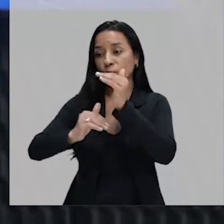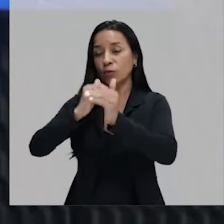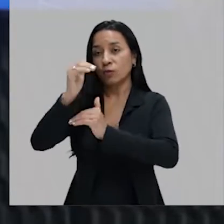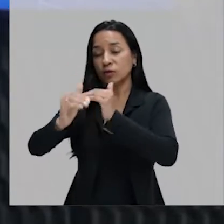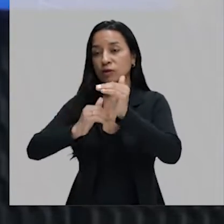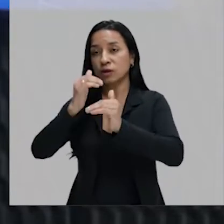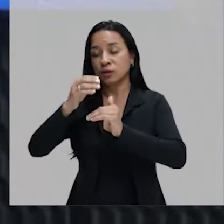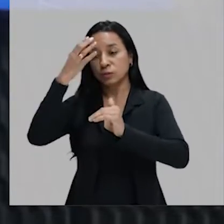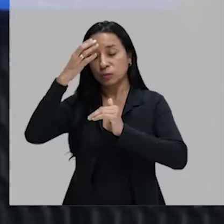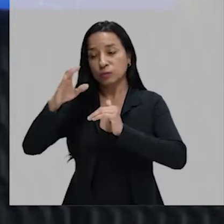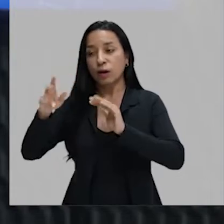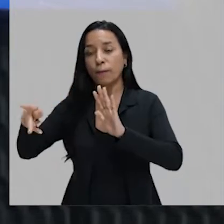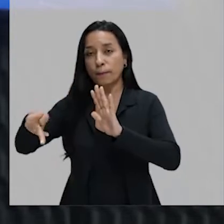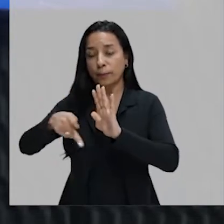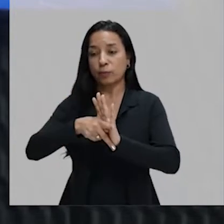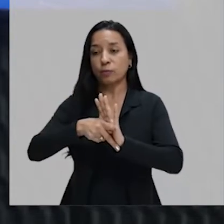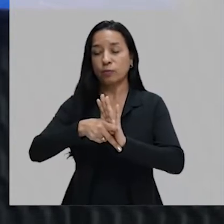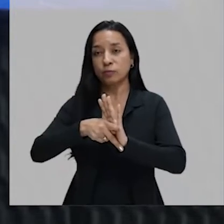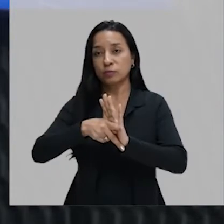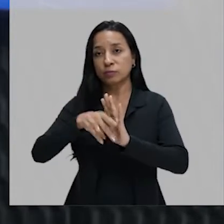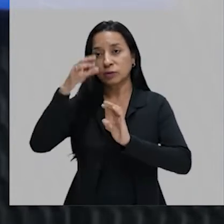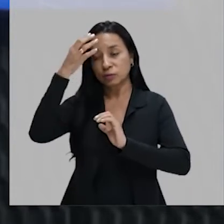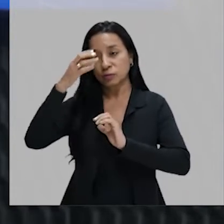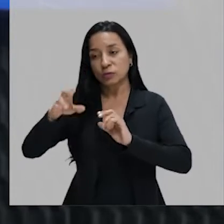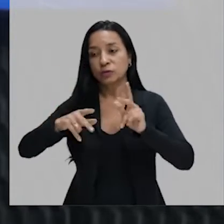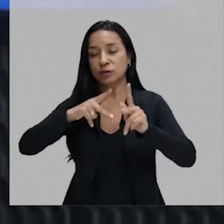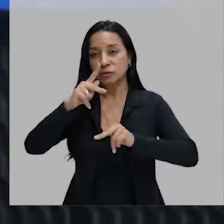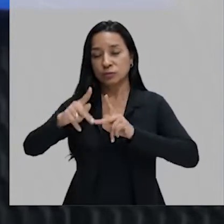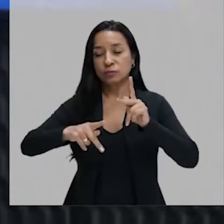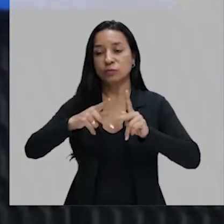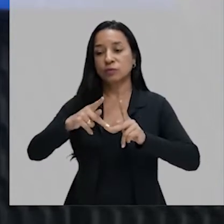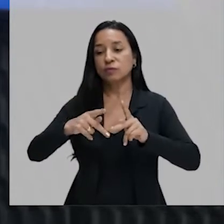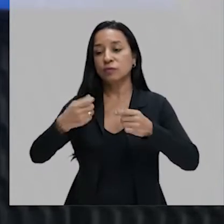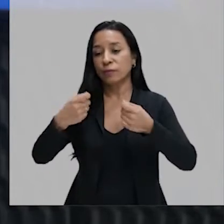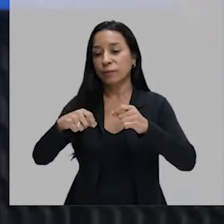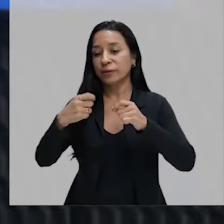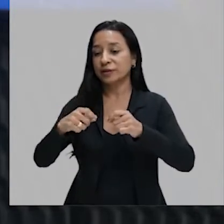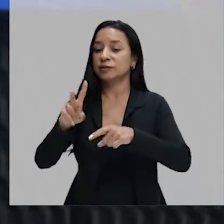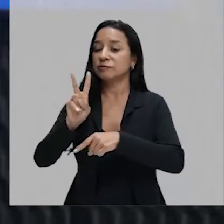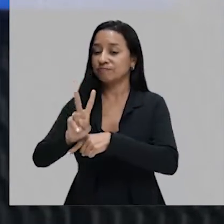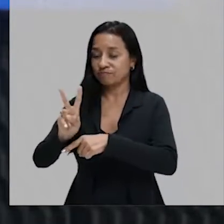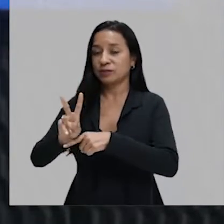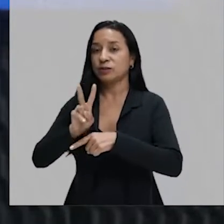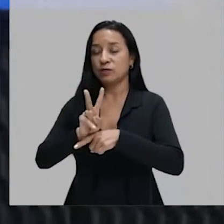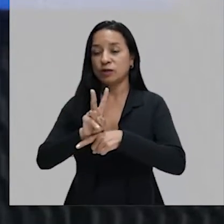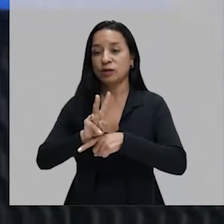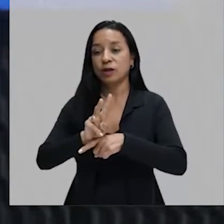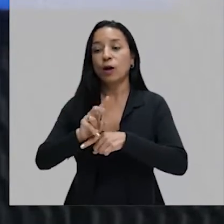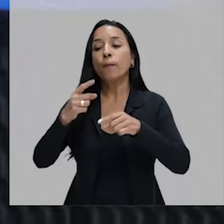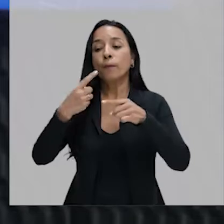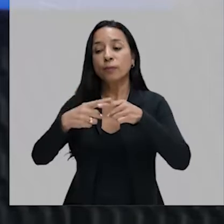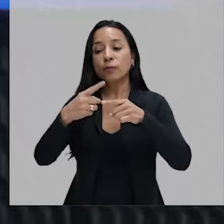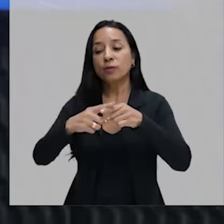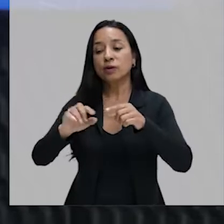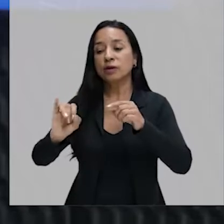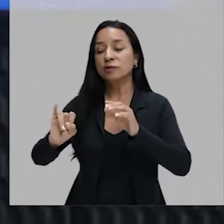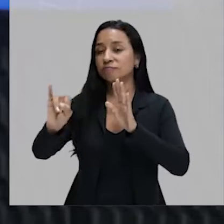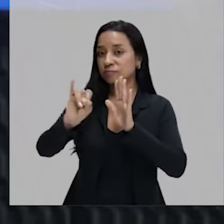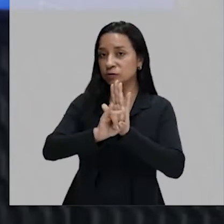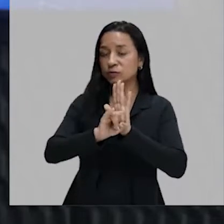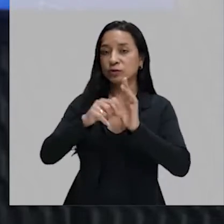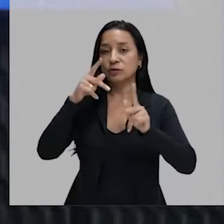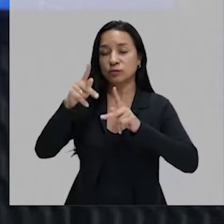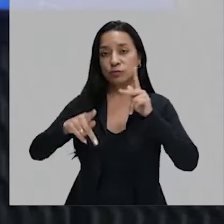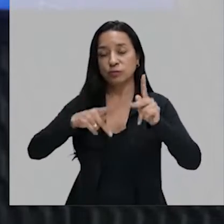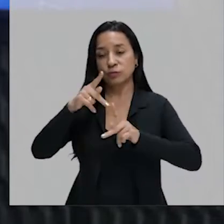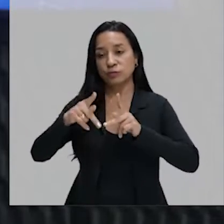professor? Cultura, ou a cultura de um povo, ela tem que ser preservada, por quê? Porque ela é a identidade desse povo. Para a gente entender de